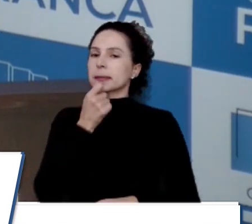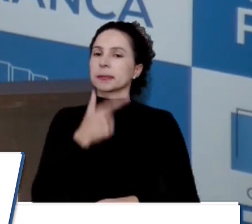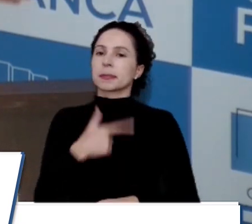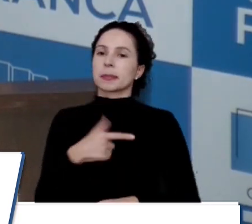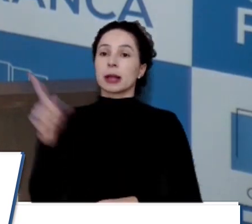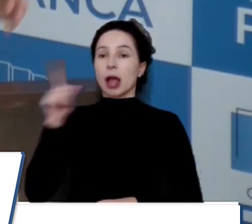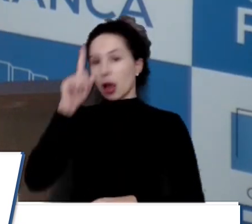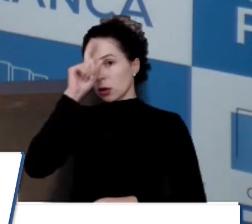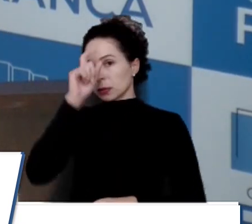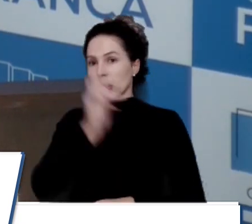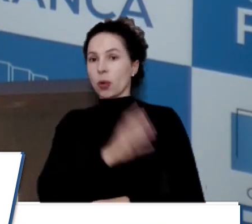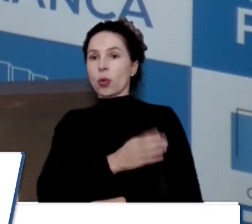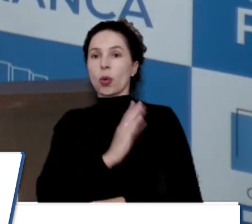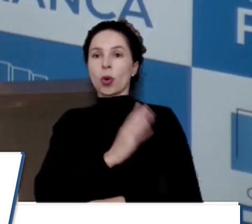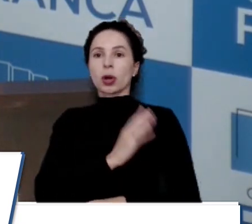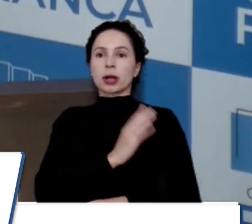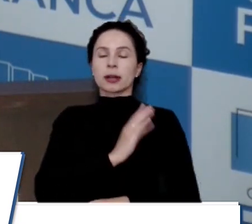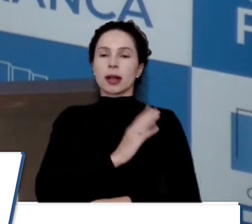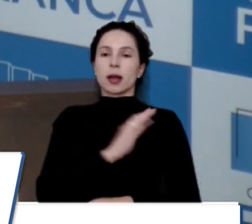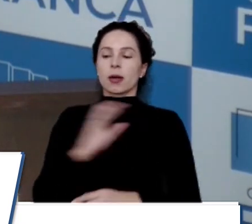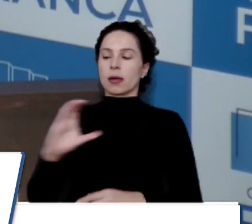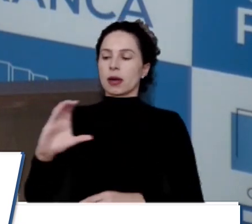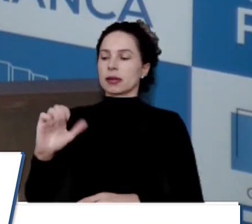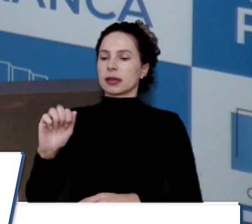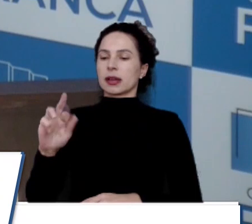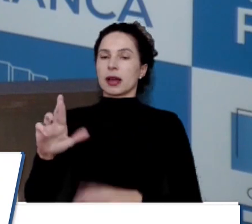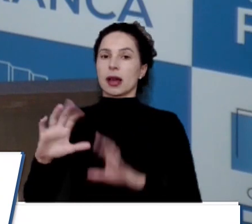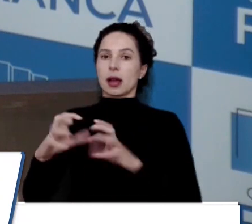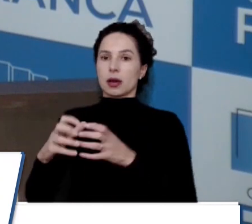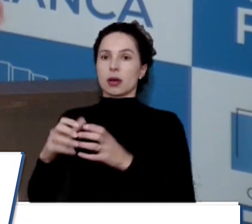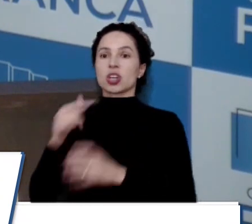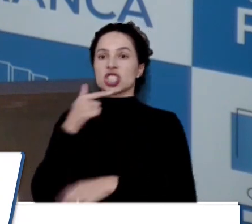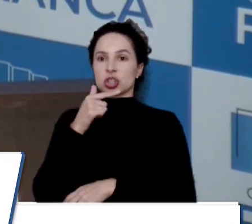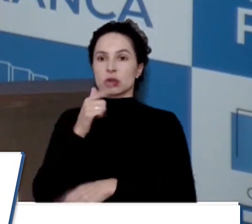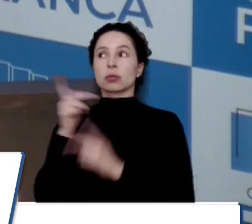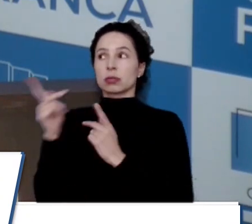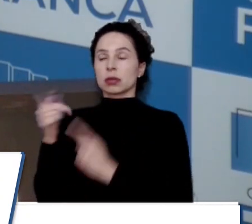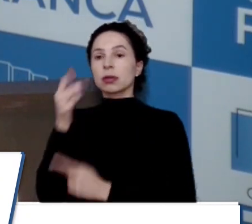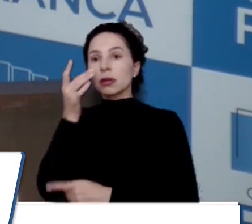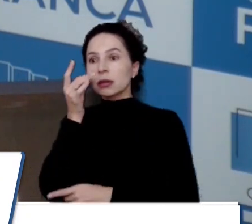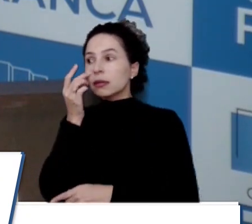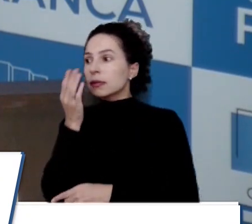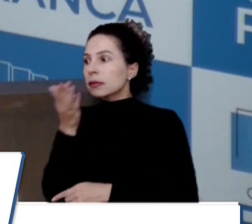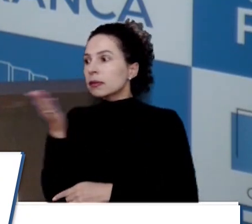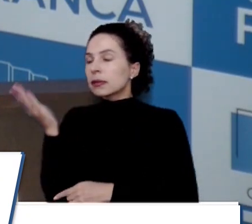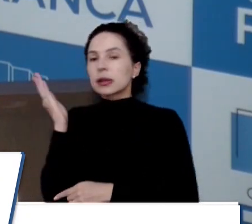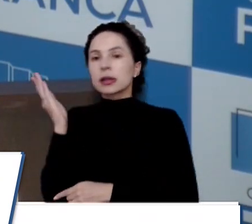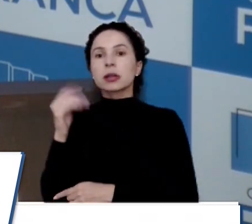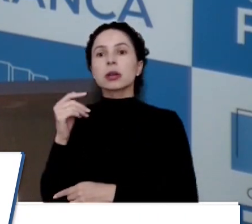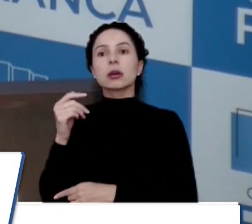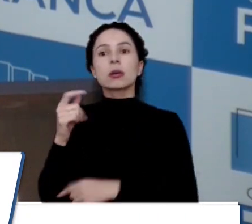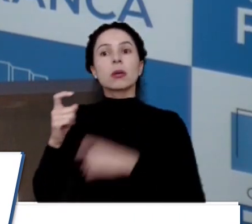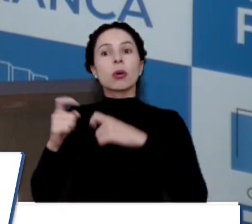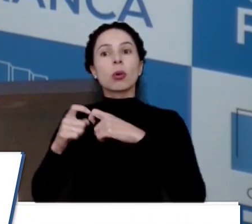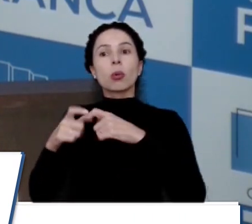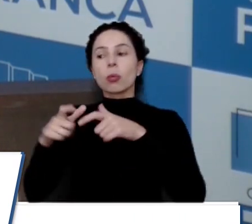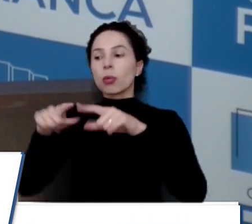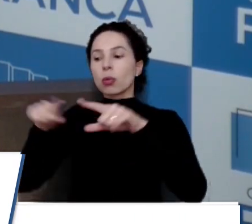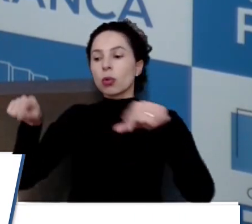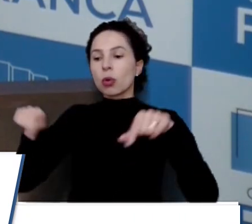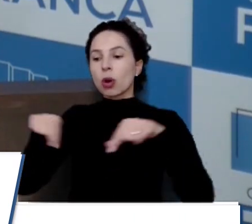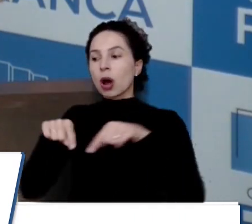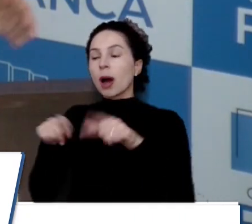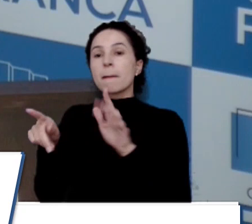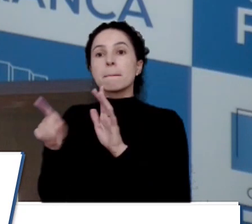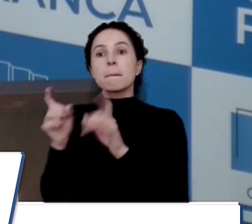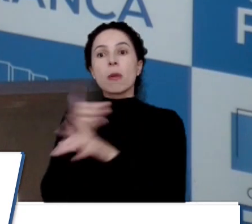inclusive assear o Gilson o pessoal que teve lá viu consultório médico fazendo consultório na